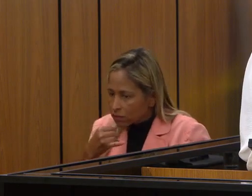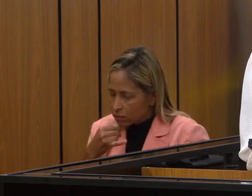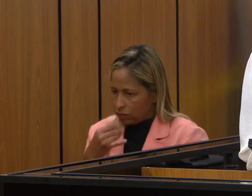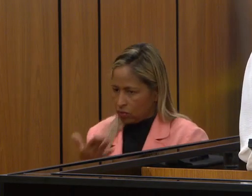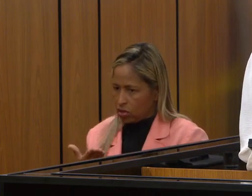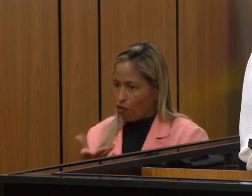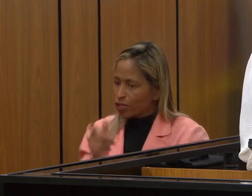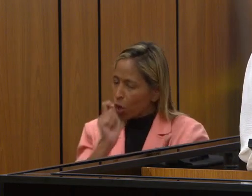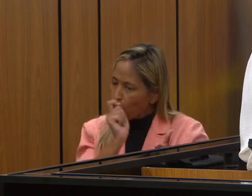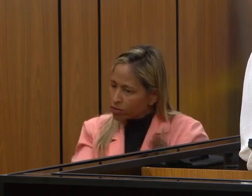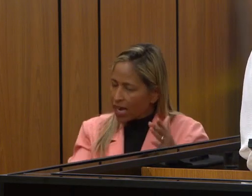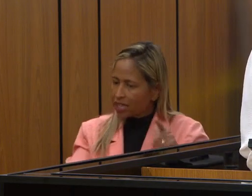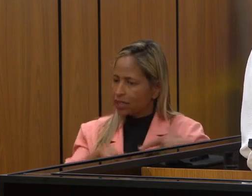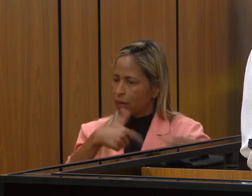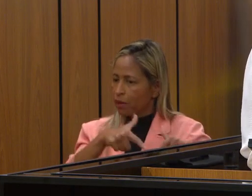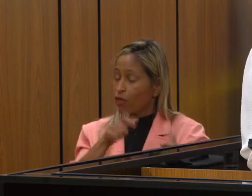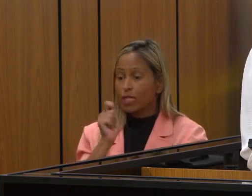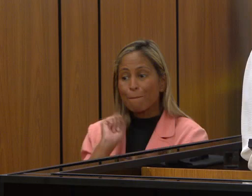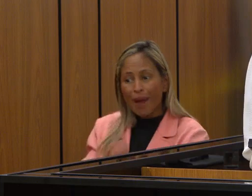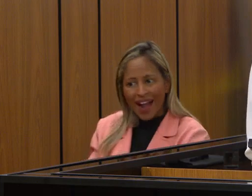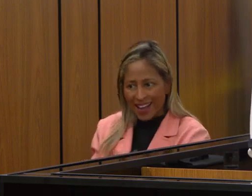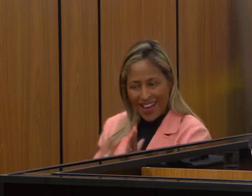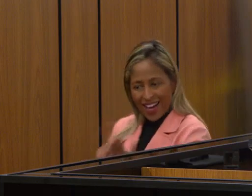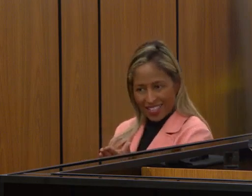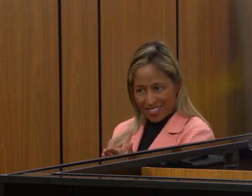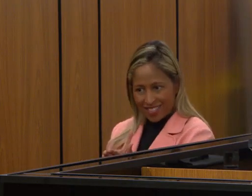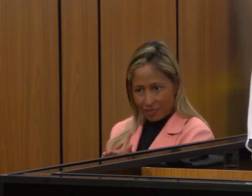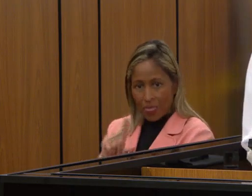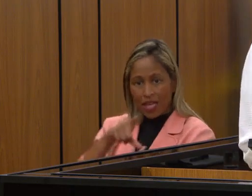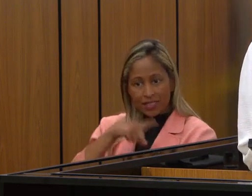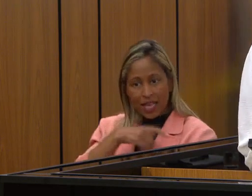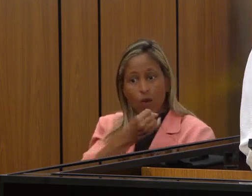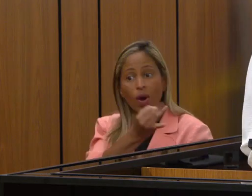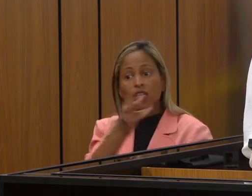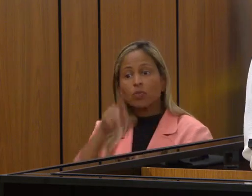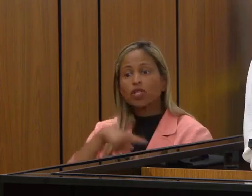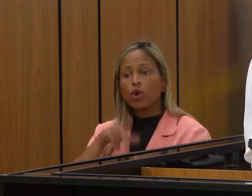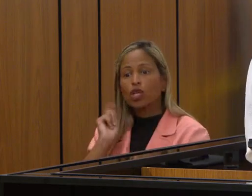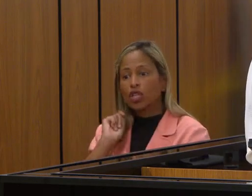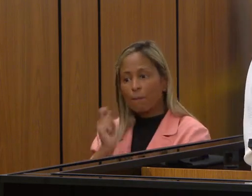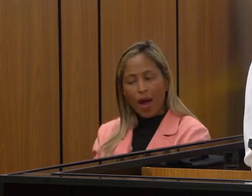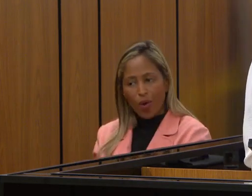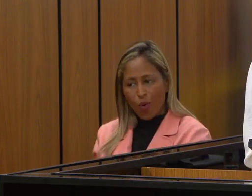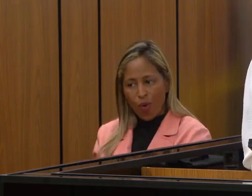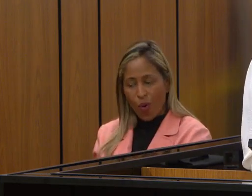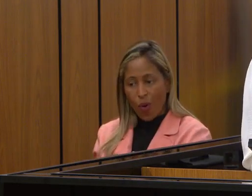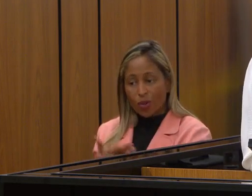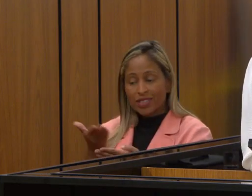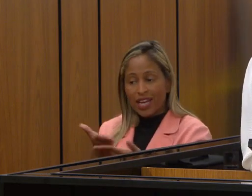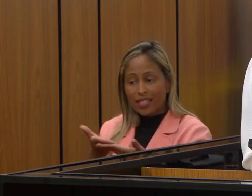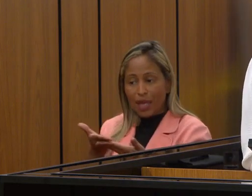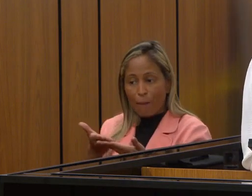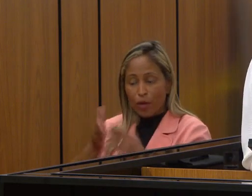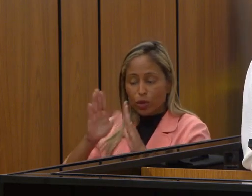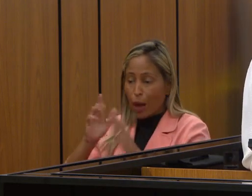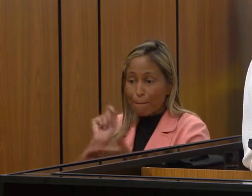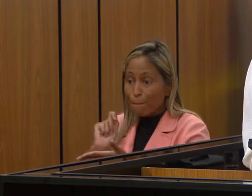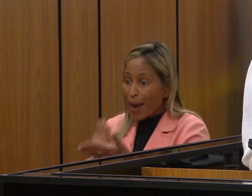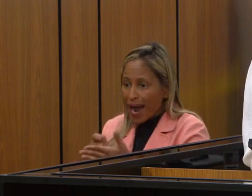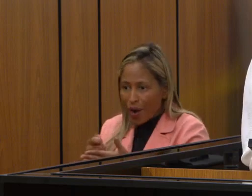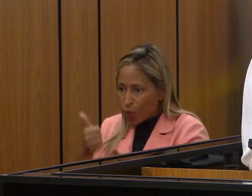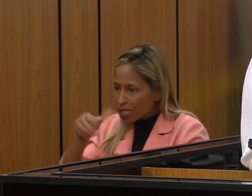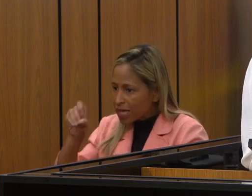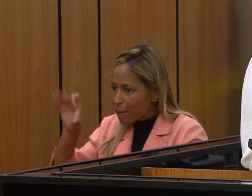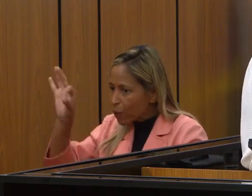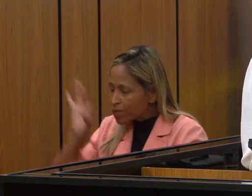você contrata um serviço paga por ele igual tem muitos de nós aqui que já tá com tratamento pago né porém